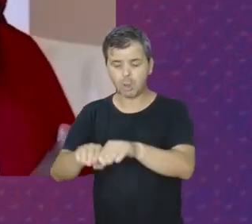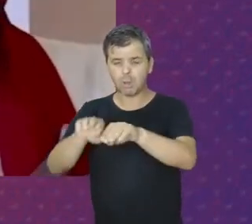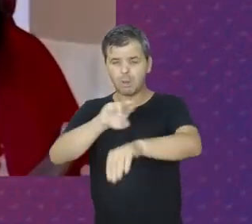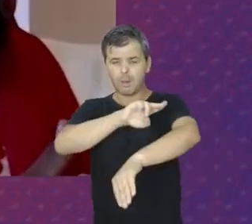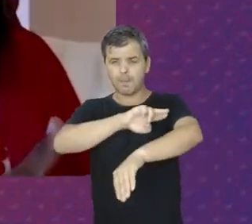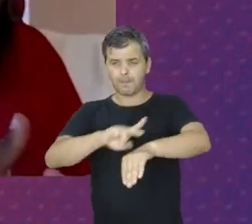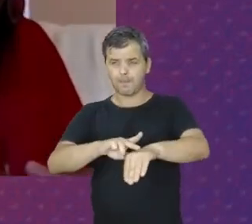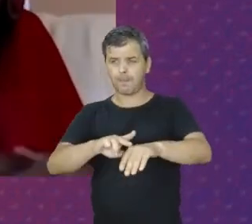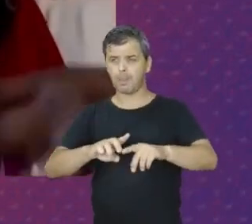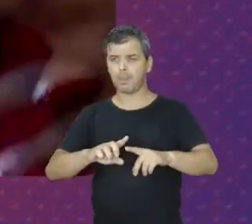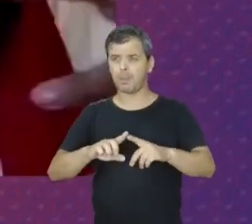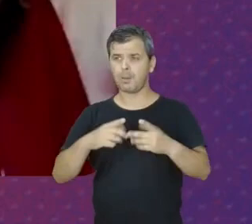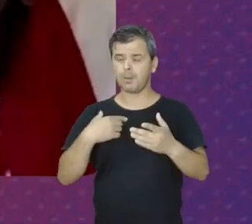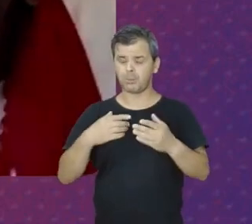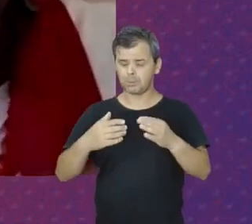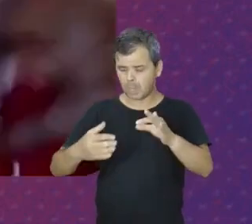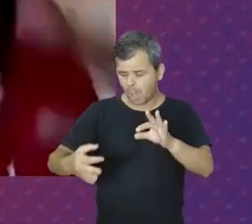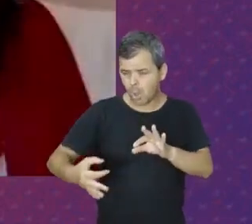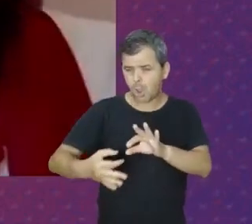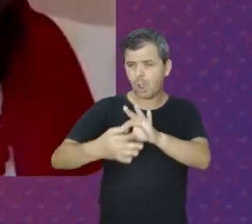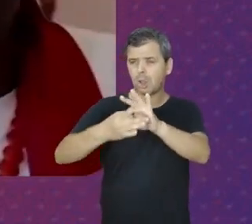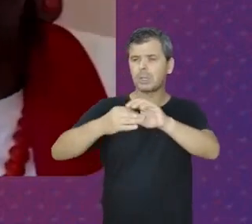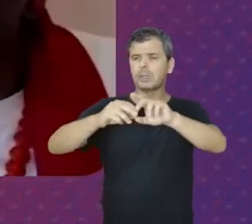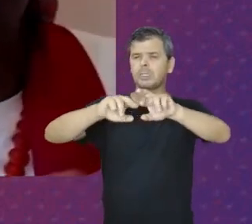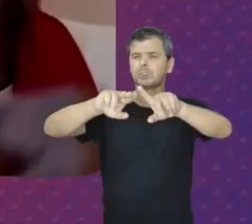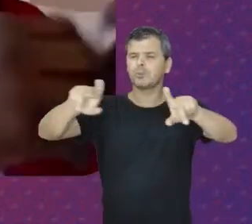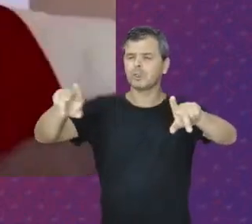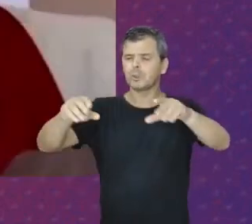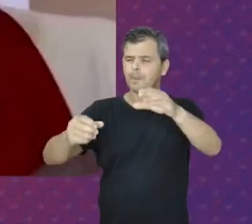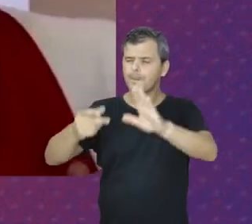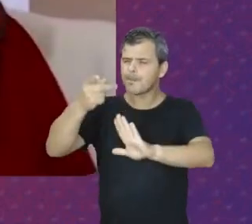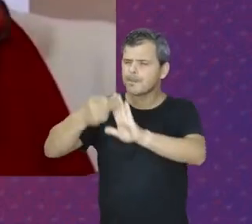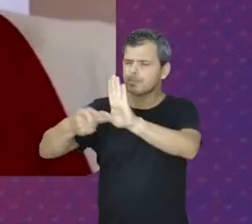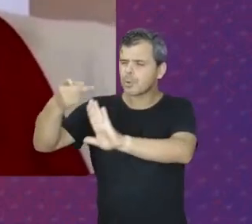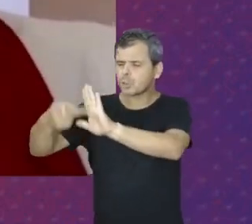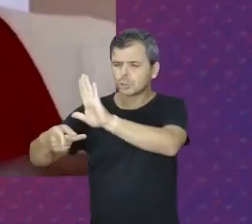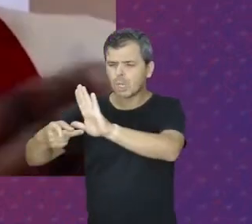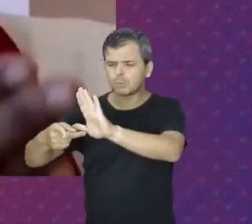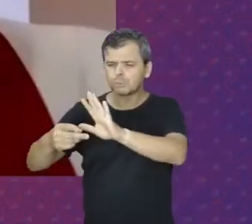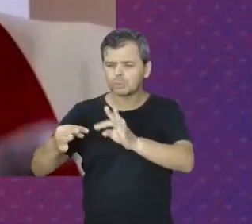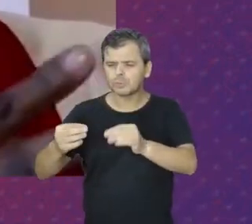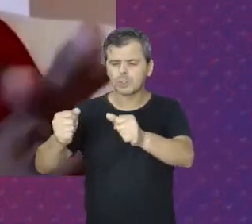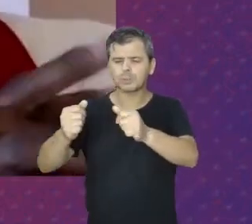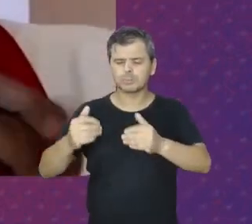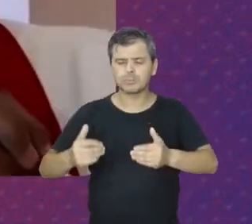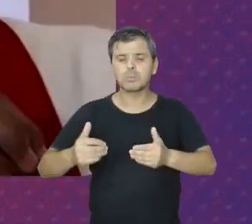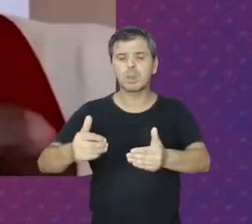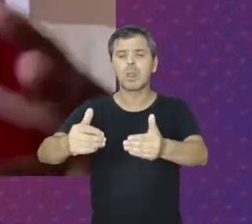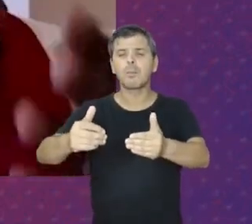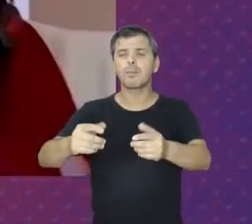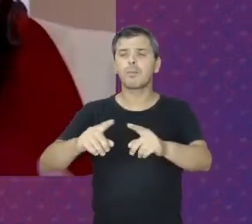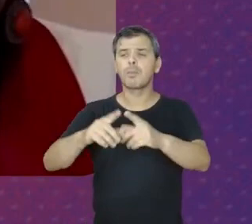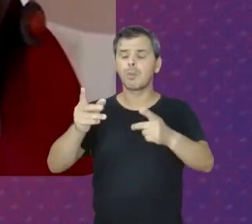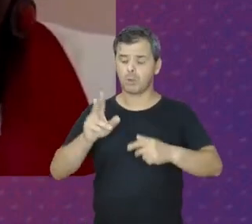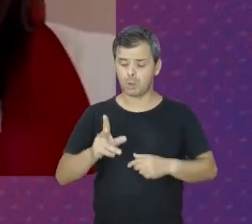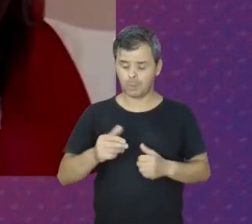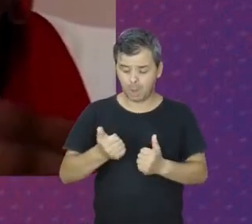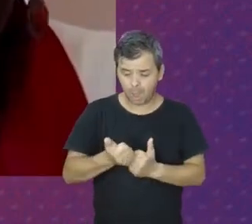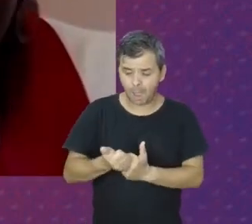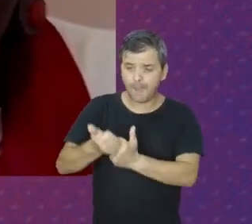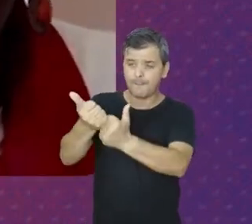está integrando a várias iniciativas de vários outros ministérios para dar